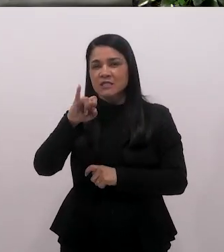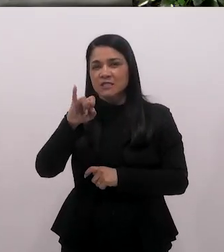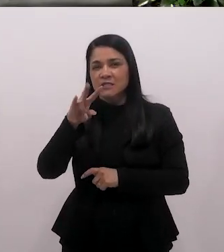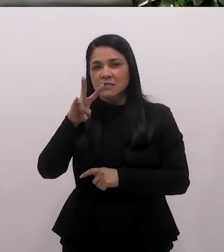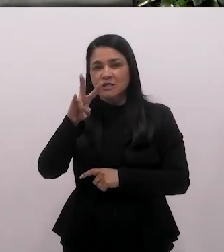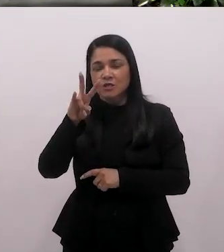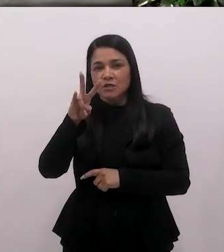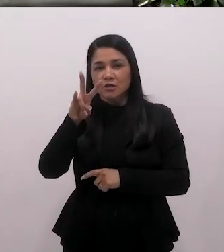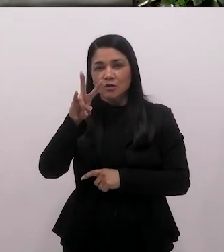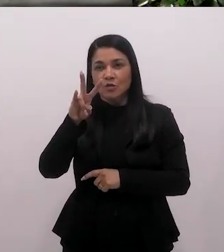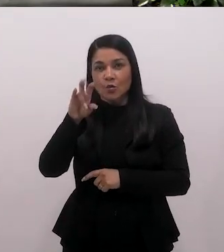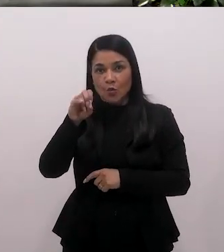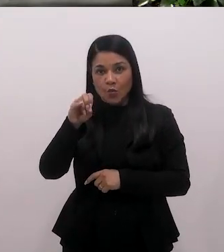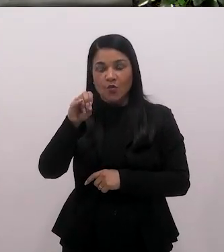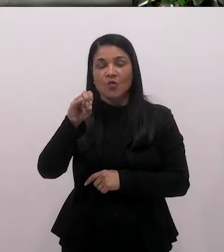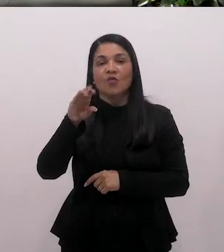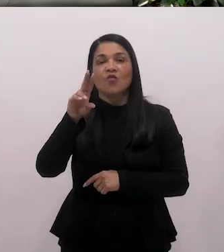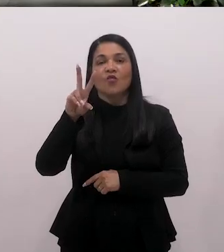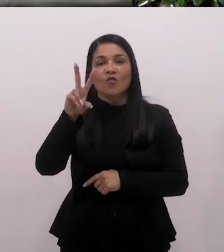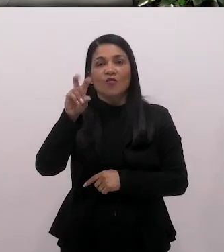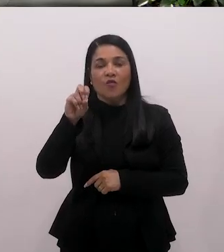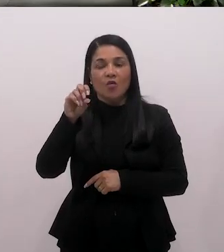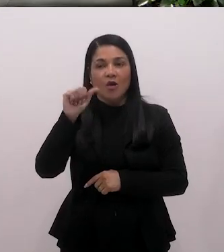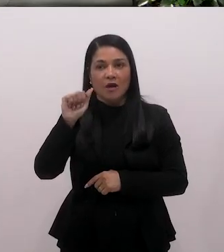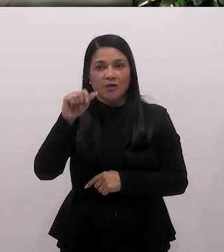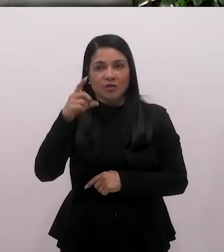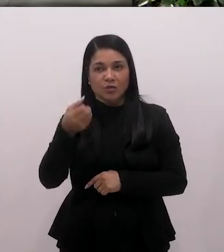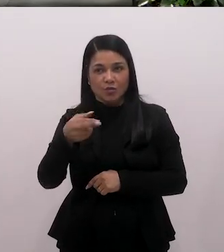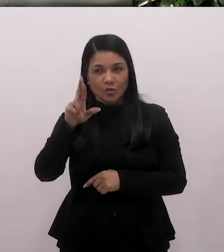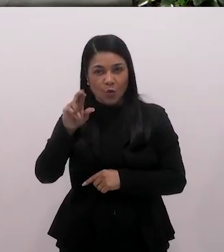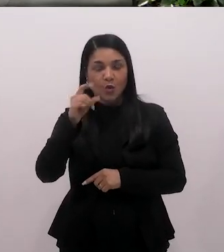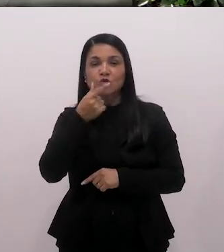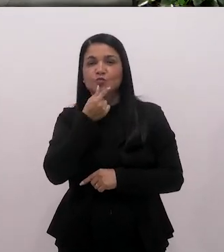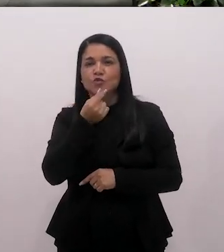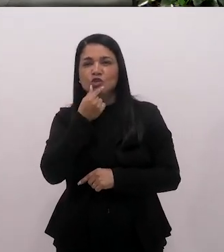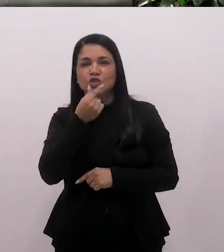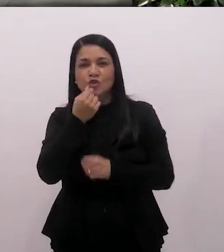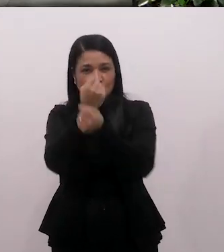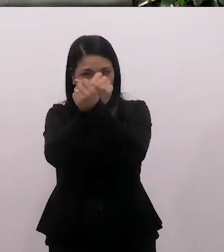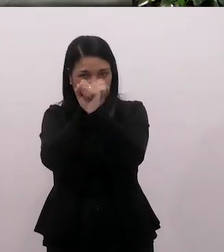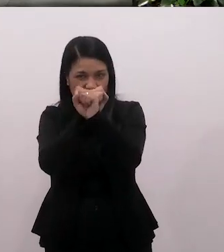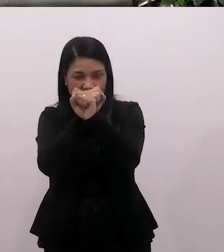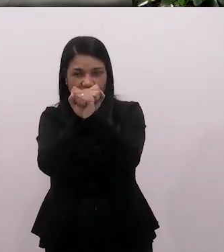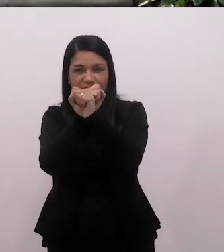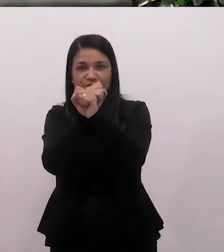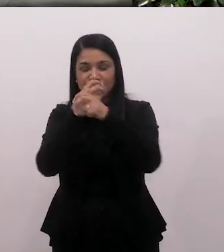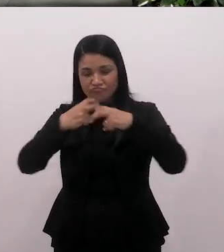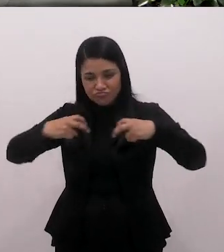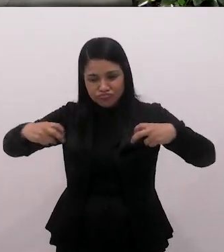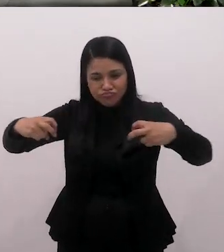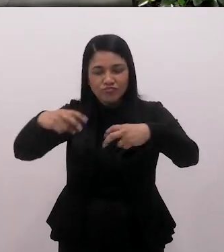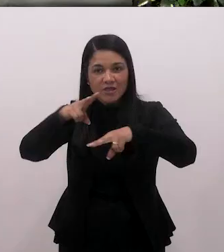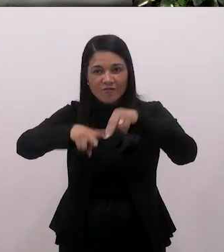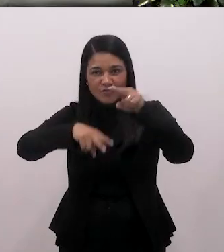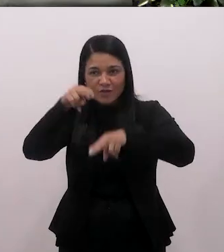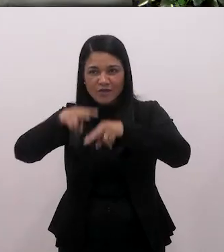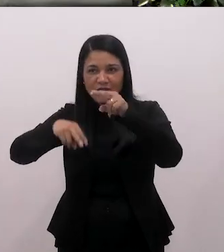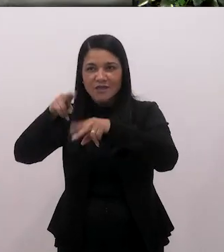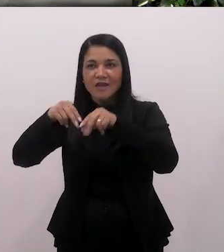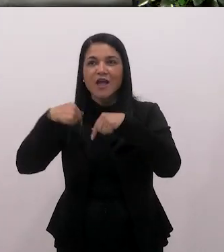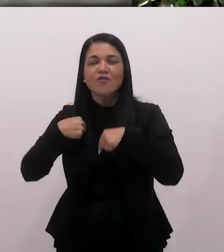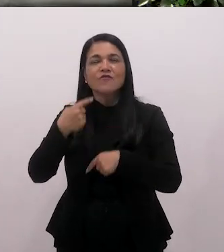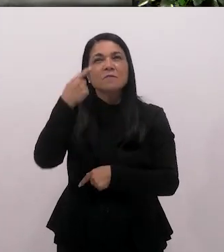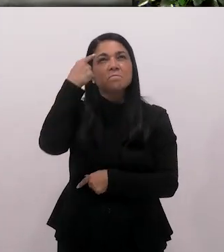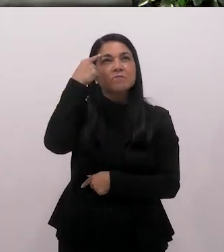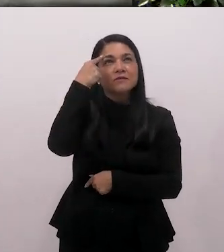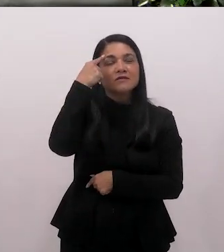música que é Os Meninos à Volta da Fogueira, que é da nossa revolução dos escravos. Revolução dos escravos, né? E ele incorporou